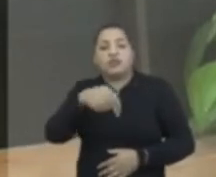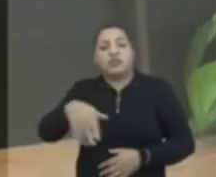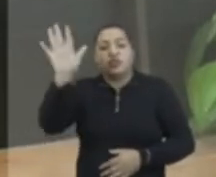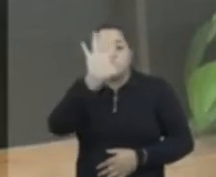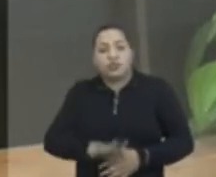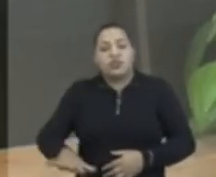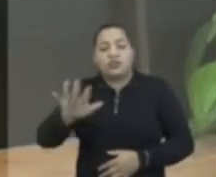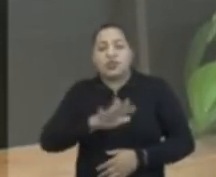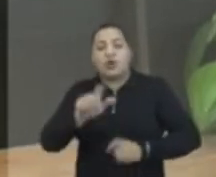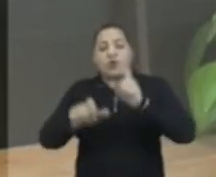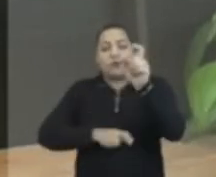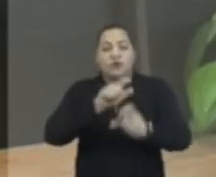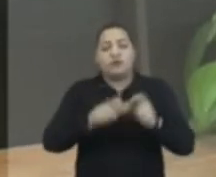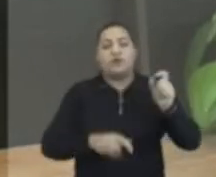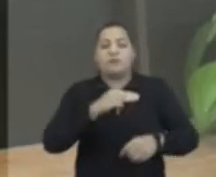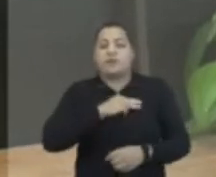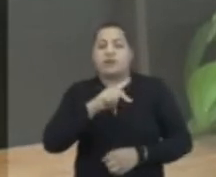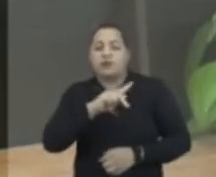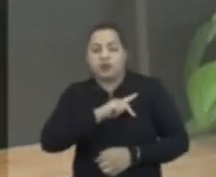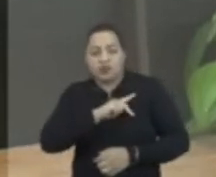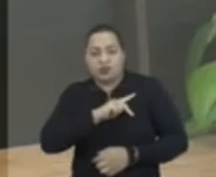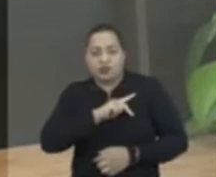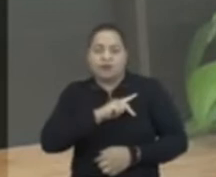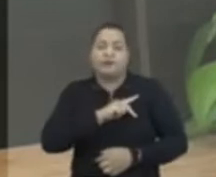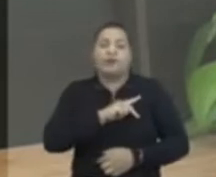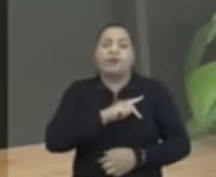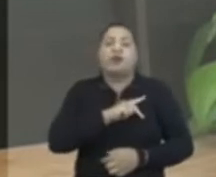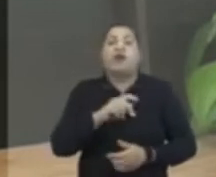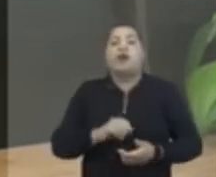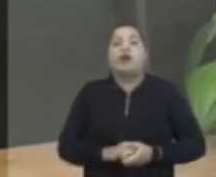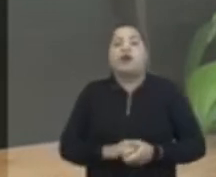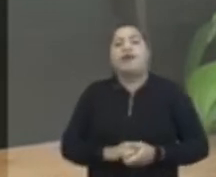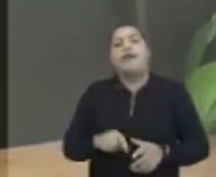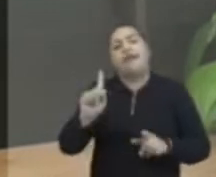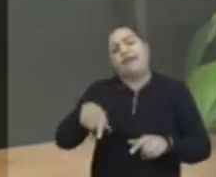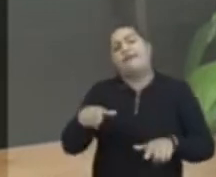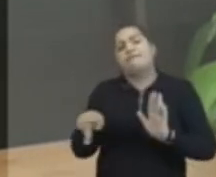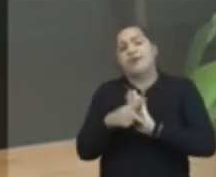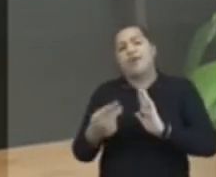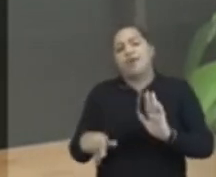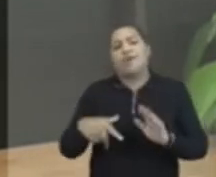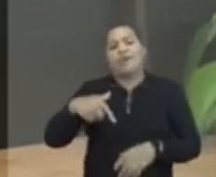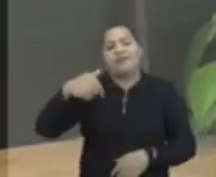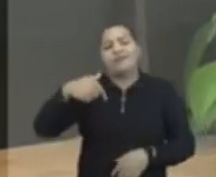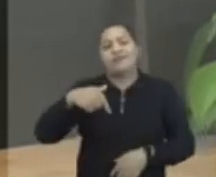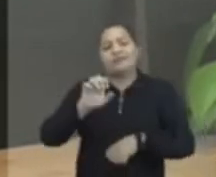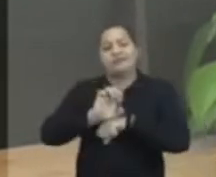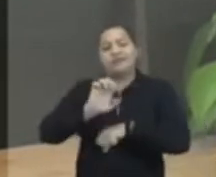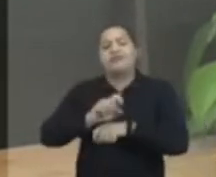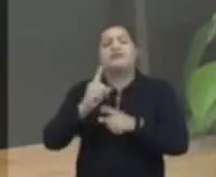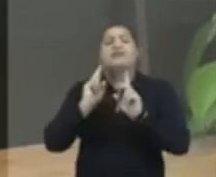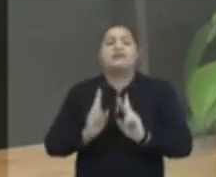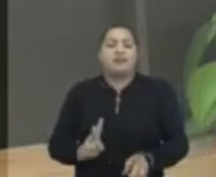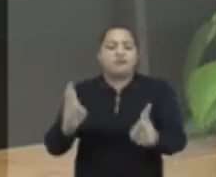do Ministério Público, Manuel Murrieta, que é de casa, né, também, e que sempre também está auxiliando o Ministério